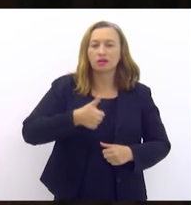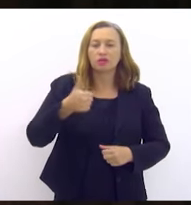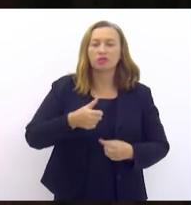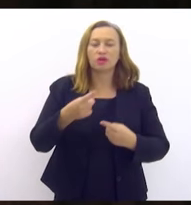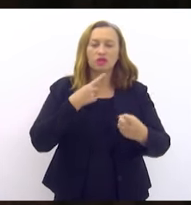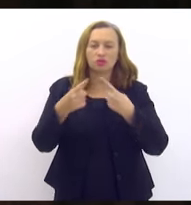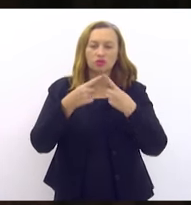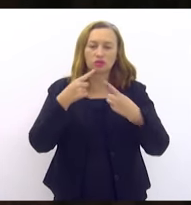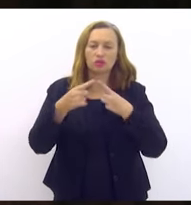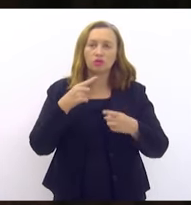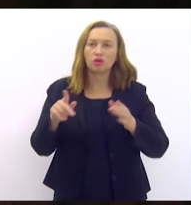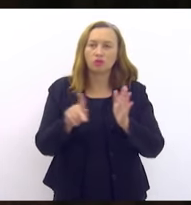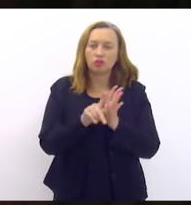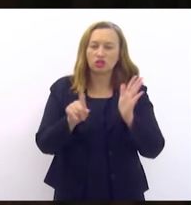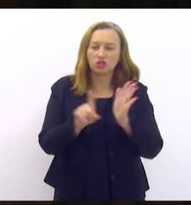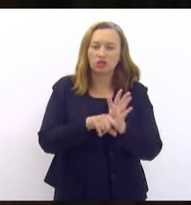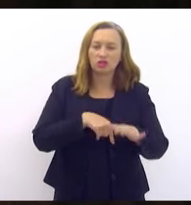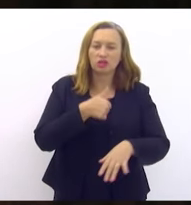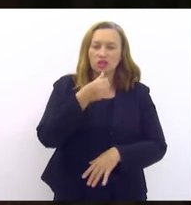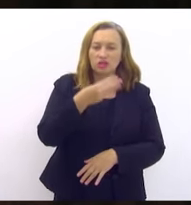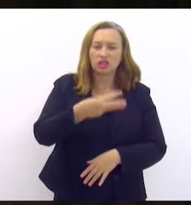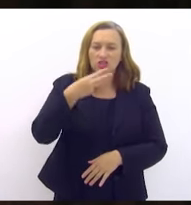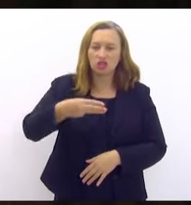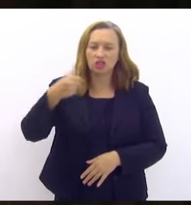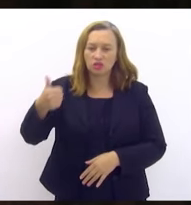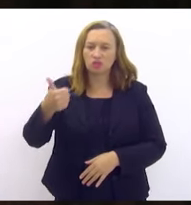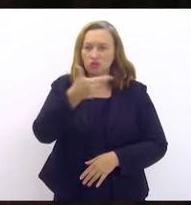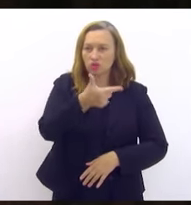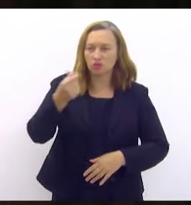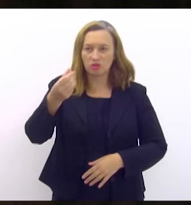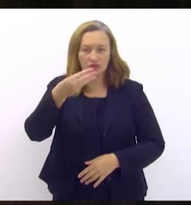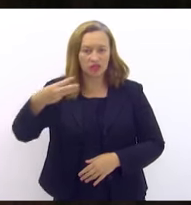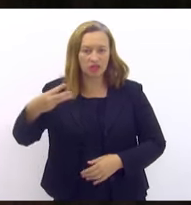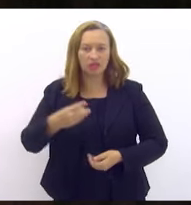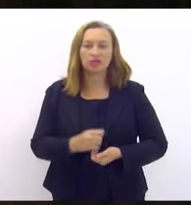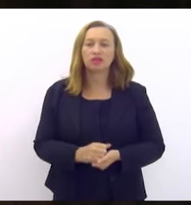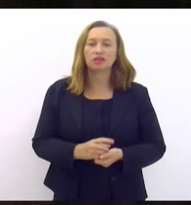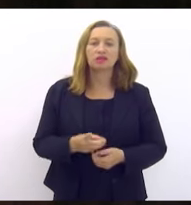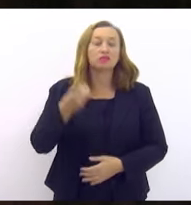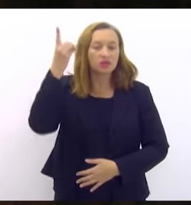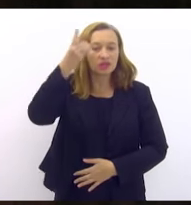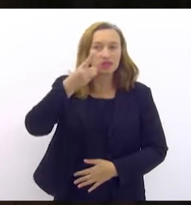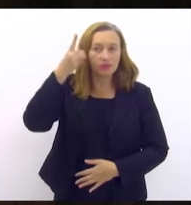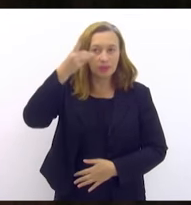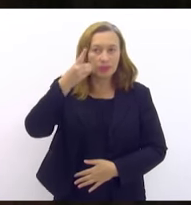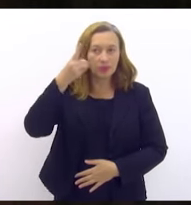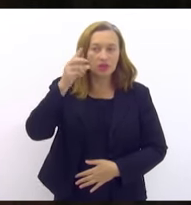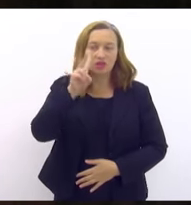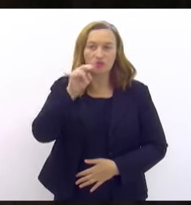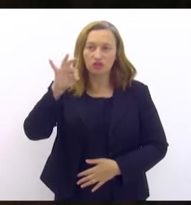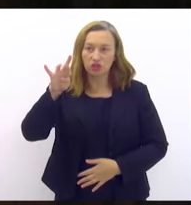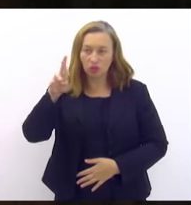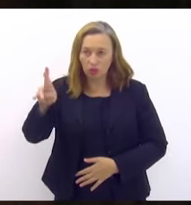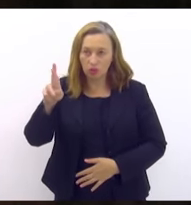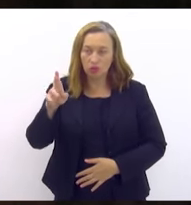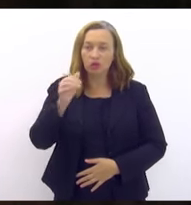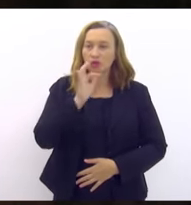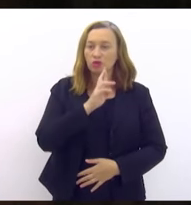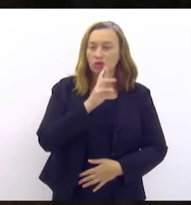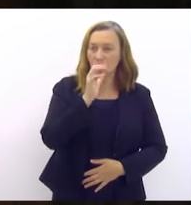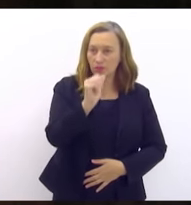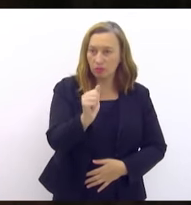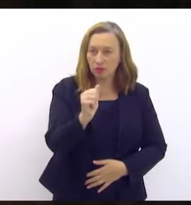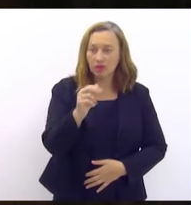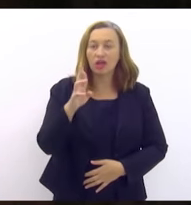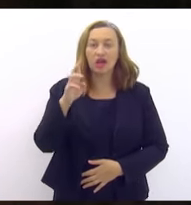primeira discussão projeto de lei número 331 de 2023 de autoria dos deputados Vittor Júnior Rodrigo Amorim